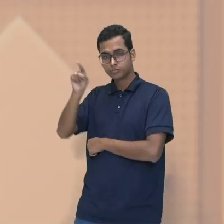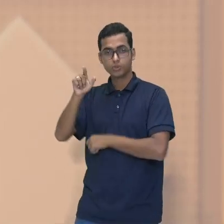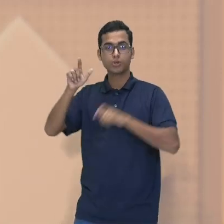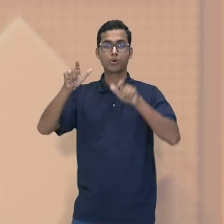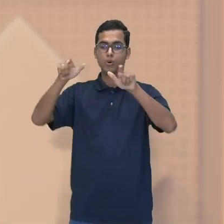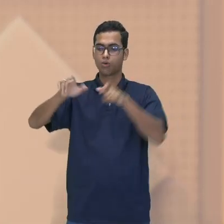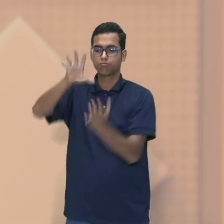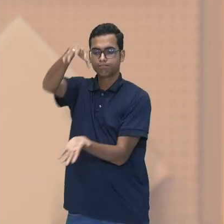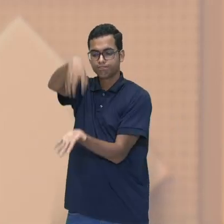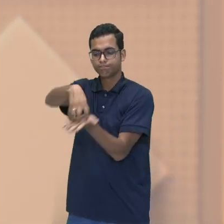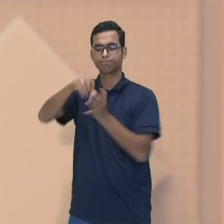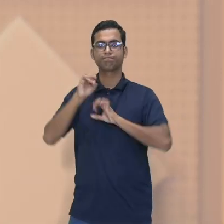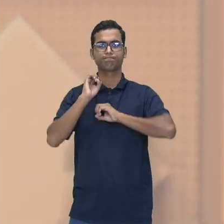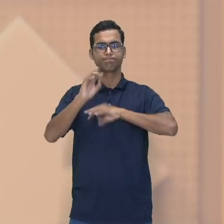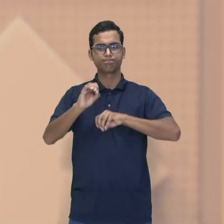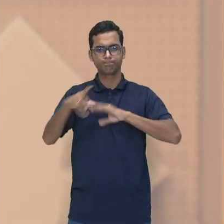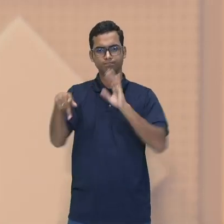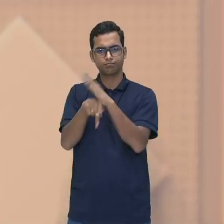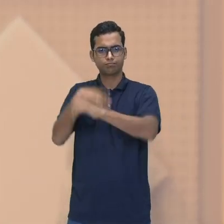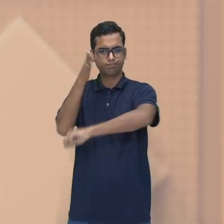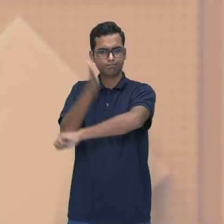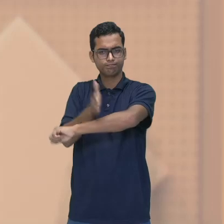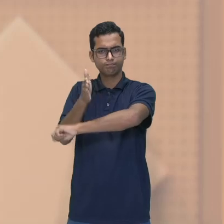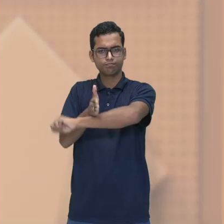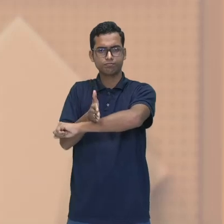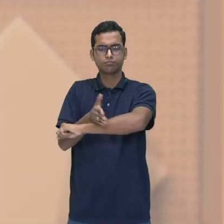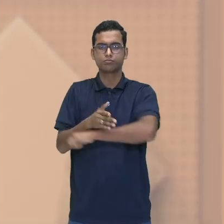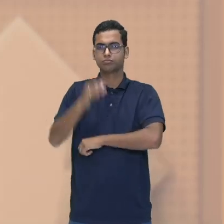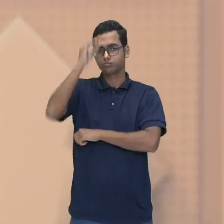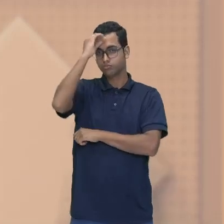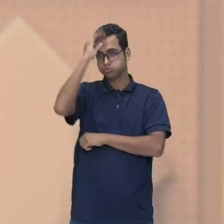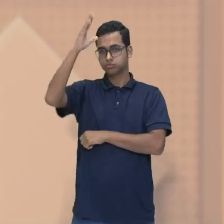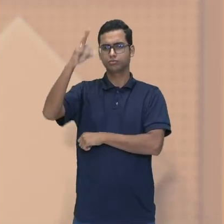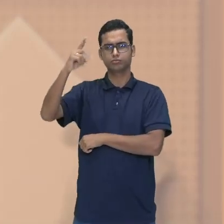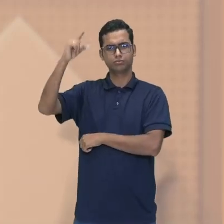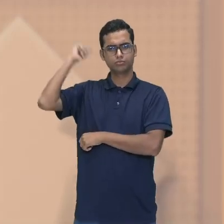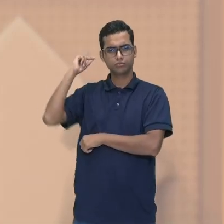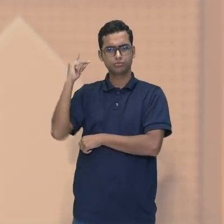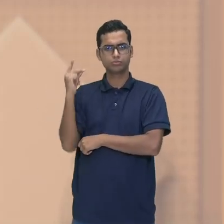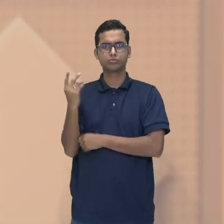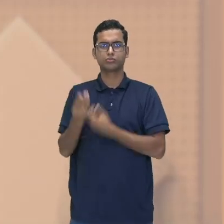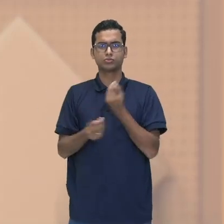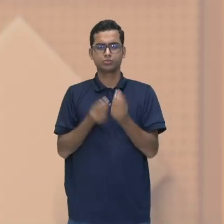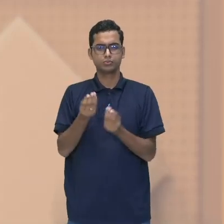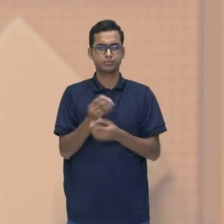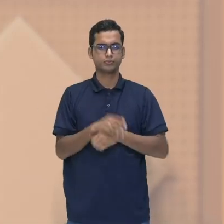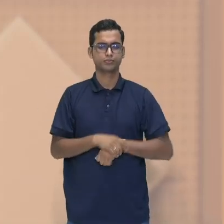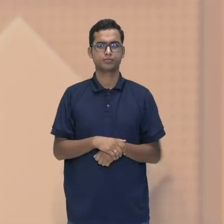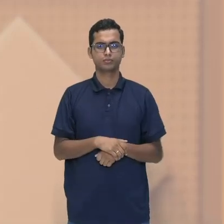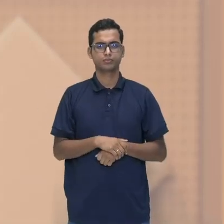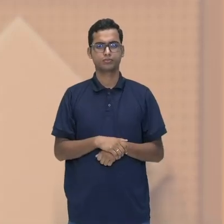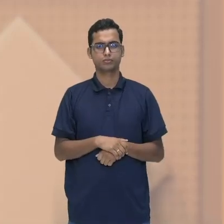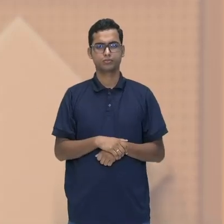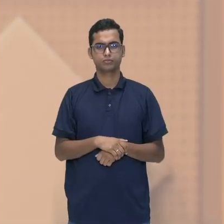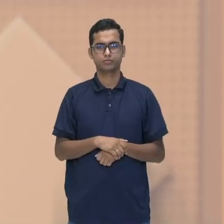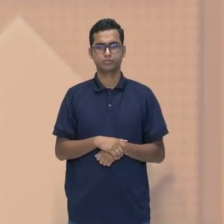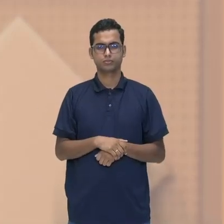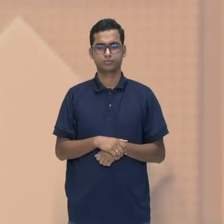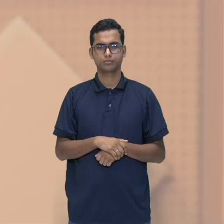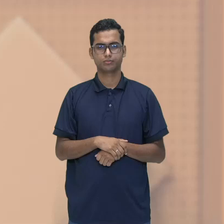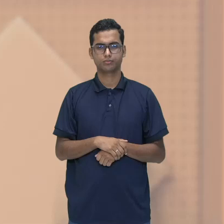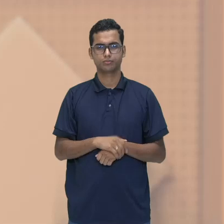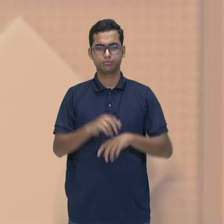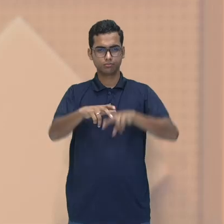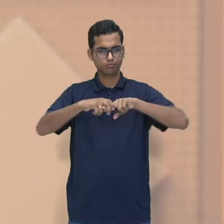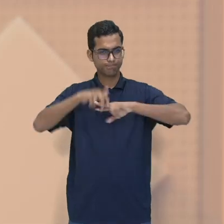conhecimento adquirido, né, e provado durante a Idade Antiga, ele ficou adormecido. Por quê? Porque durante a Idade